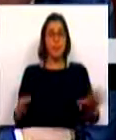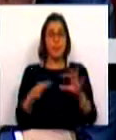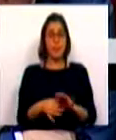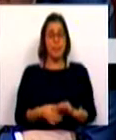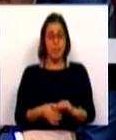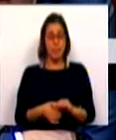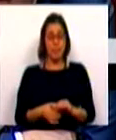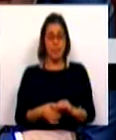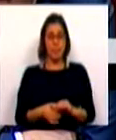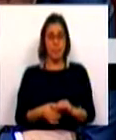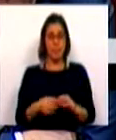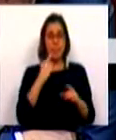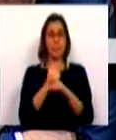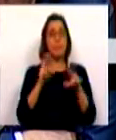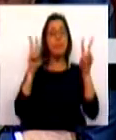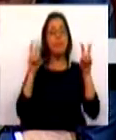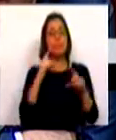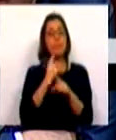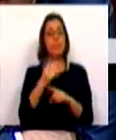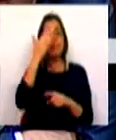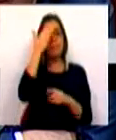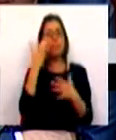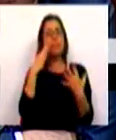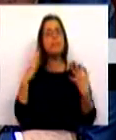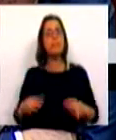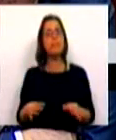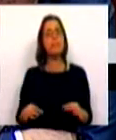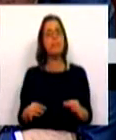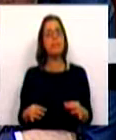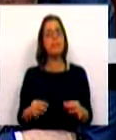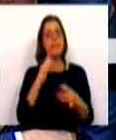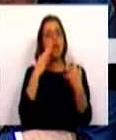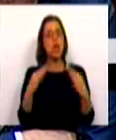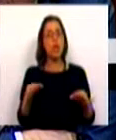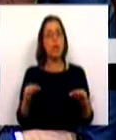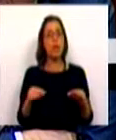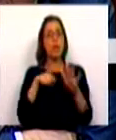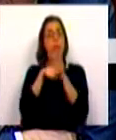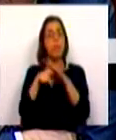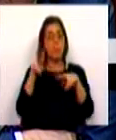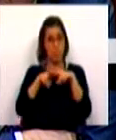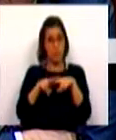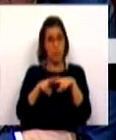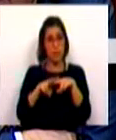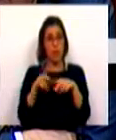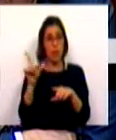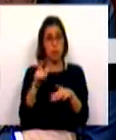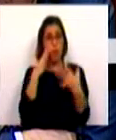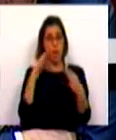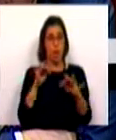Relativamente a essas matérias, creio que a normalidade reina no estabelecimento prisional de